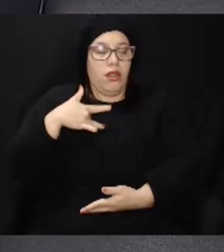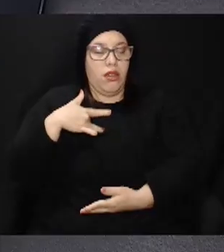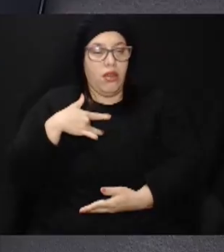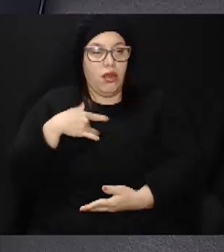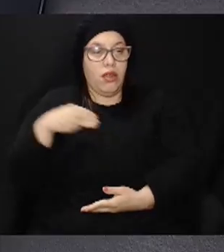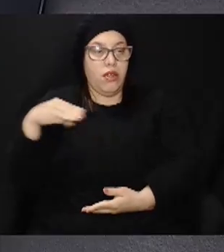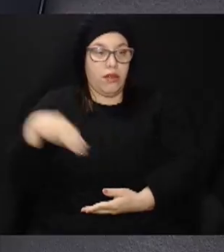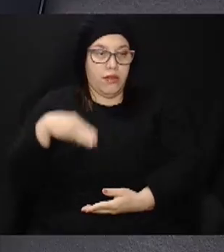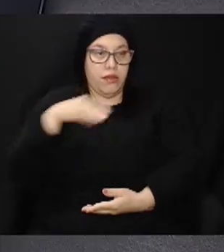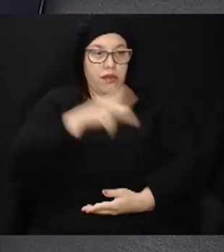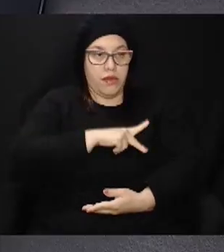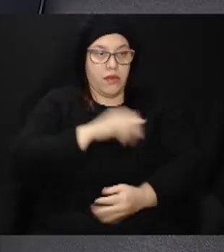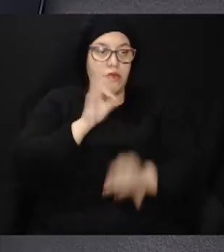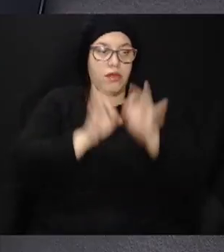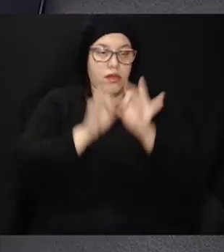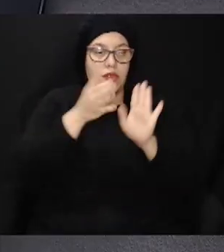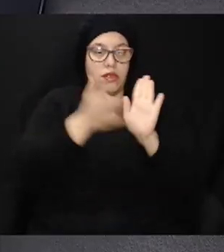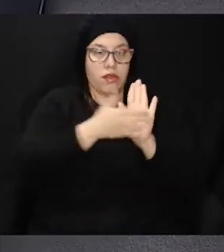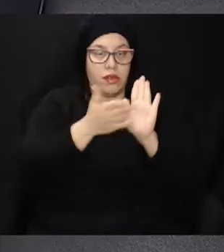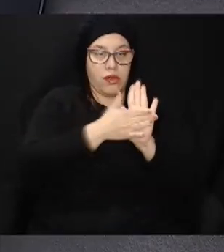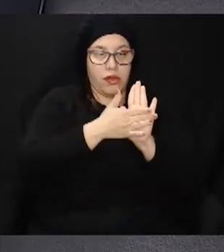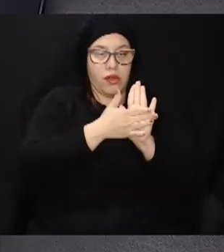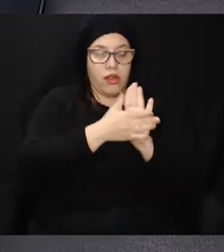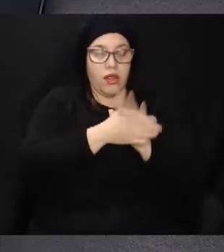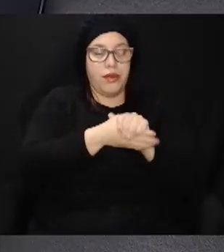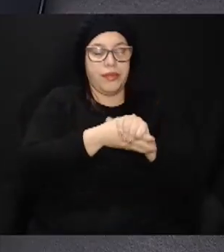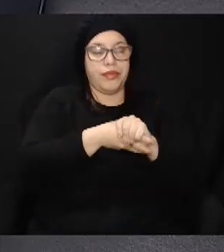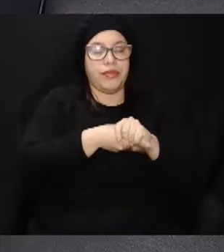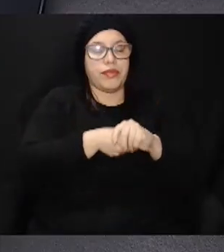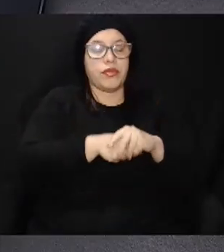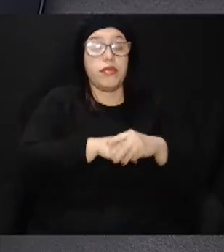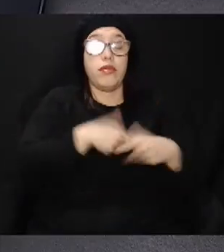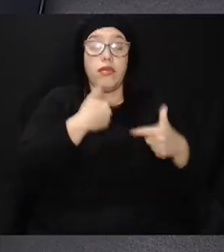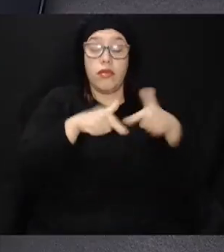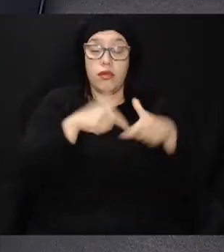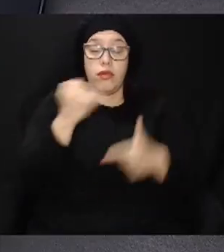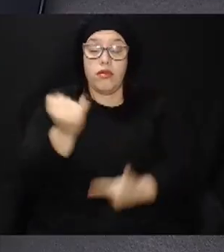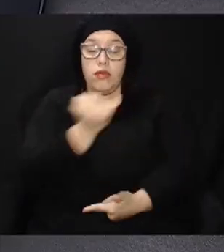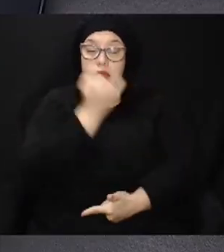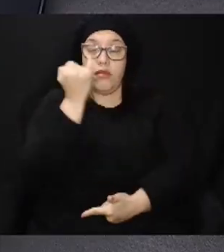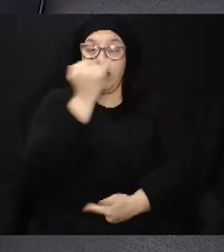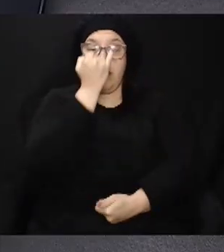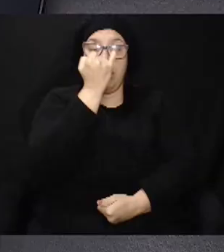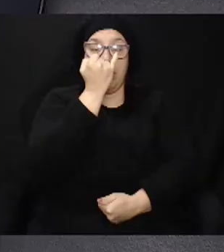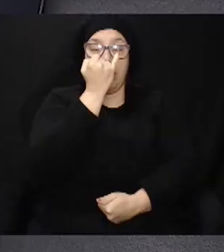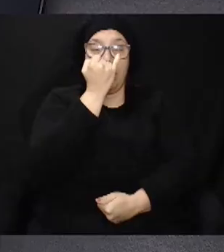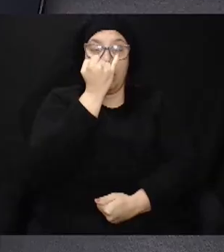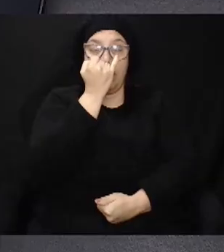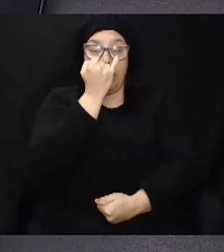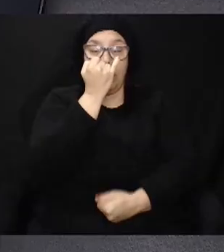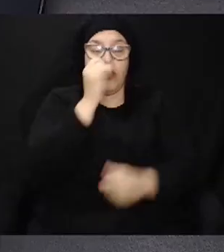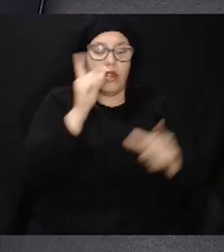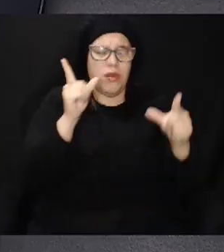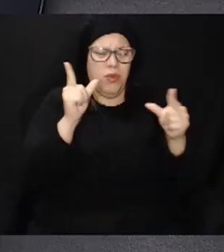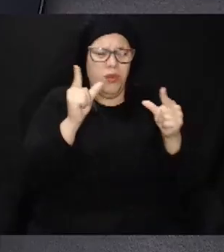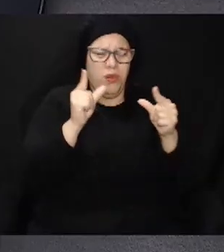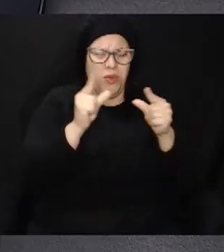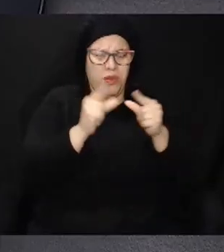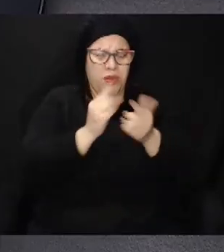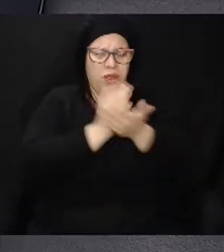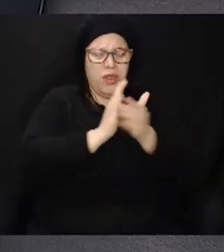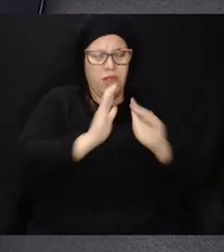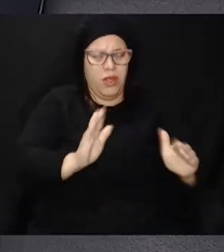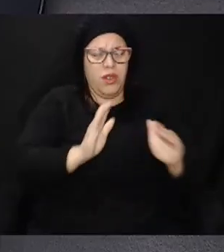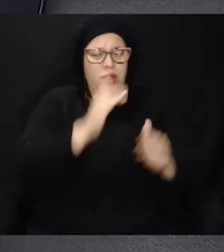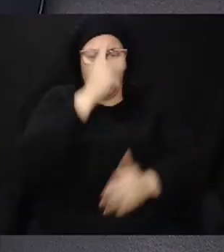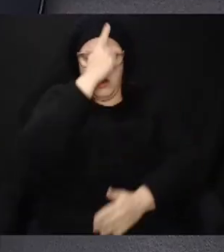Público, Tribunal de Contas. Então, é um trabalho muito importante que vem sendo feito para mitigar, acabar com as pessoas, ou